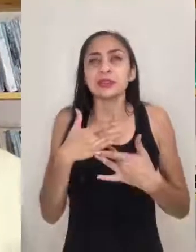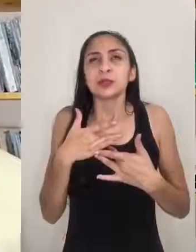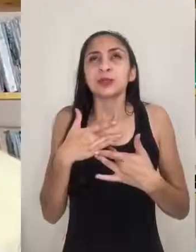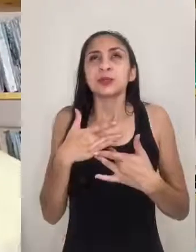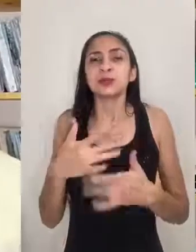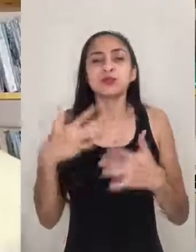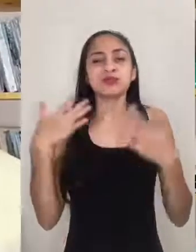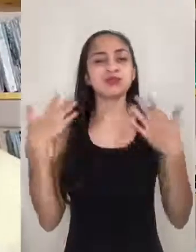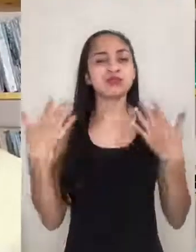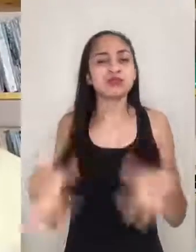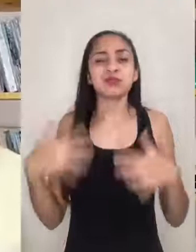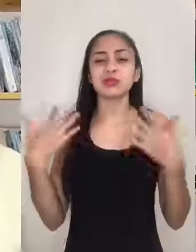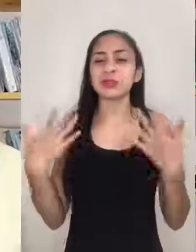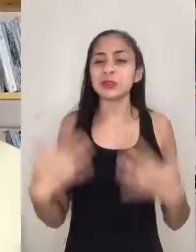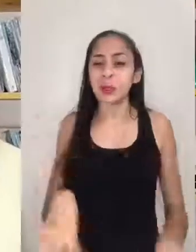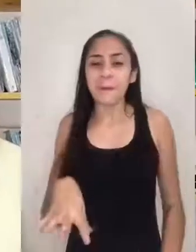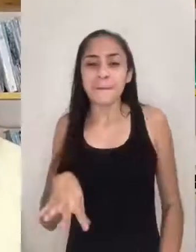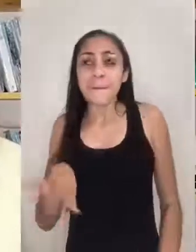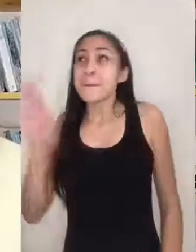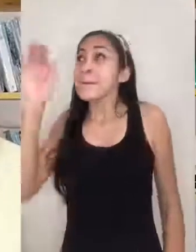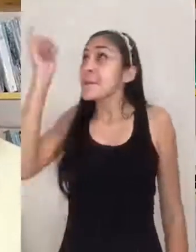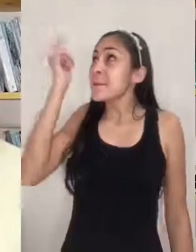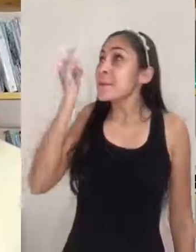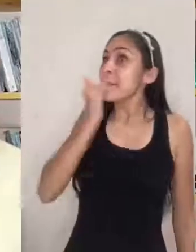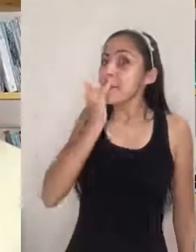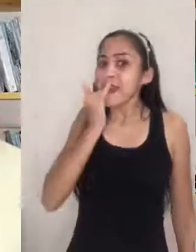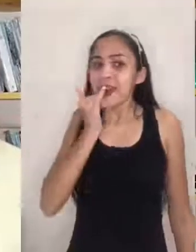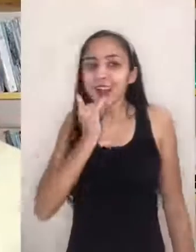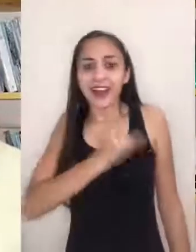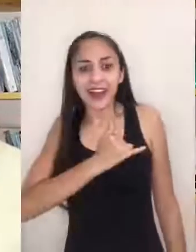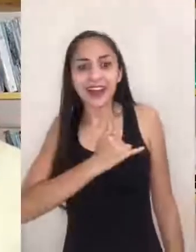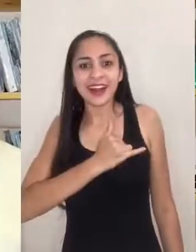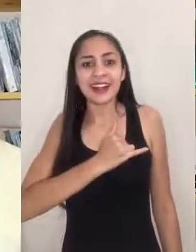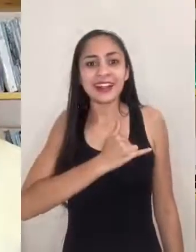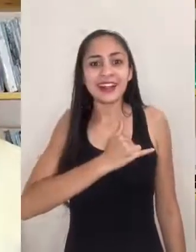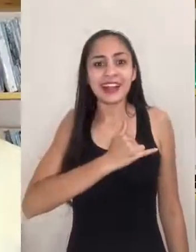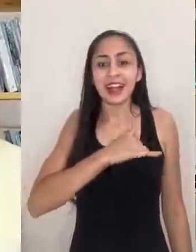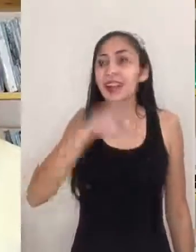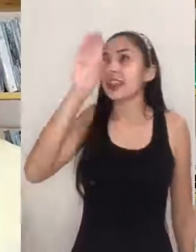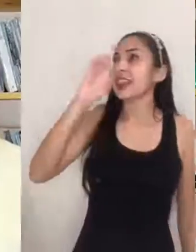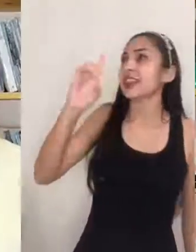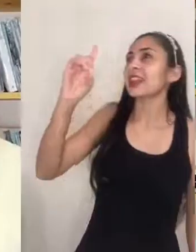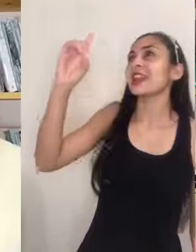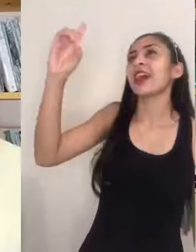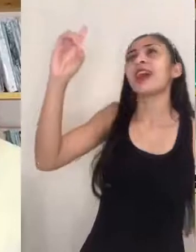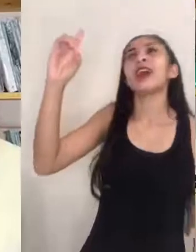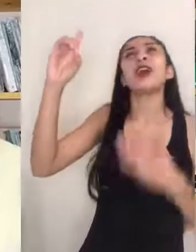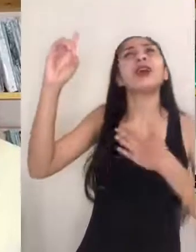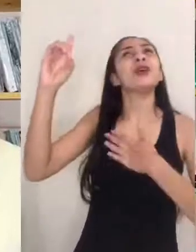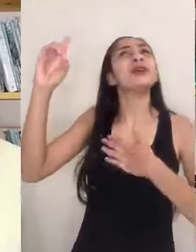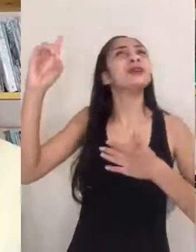experimentando o perdão da parte de Deus, passar a fazer de Deus a sua